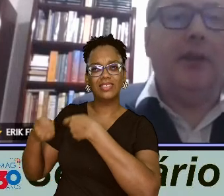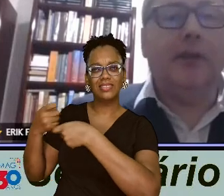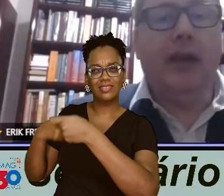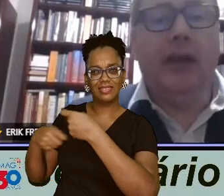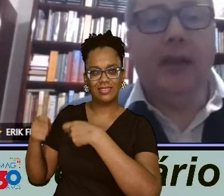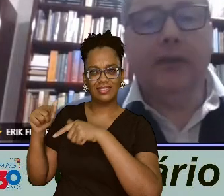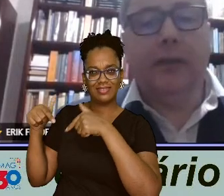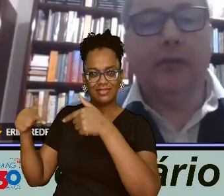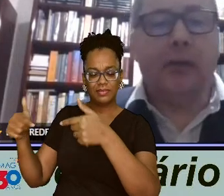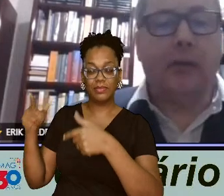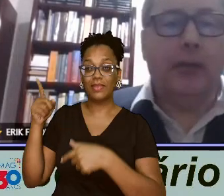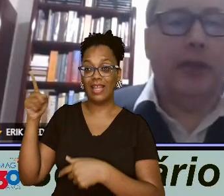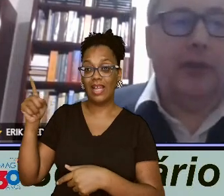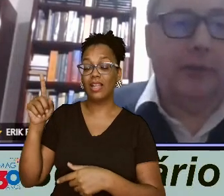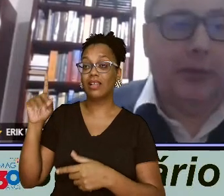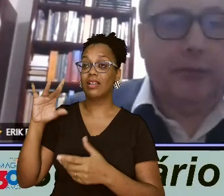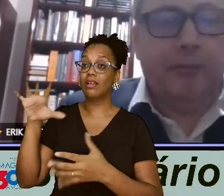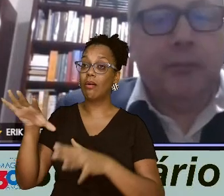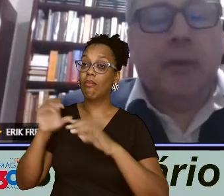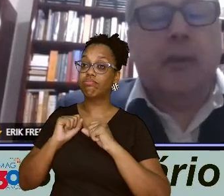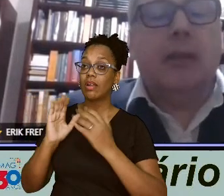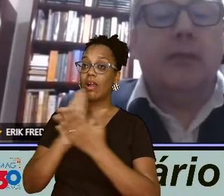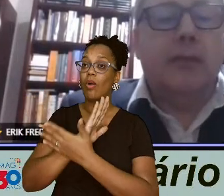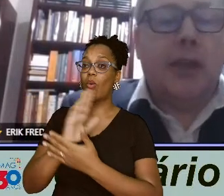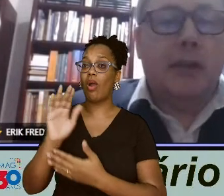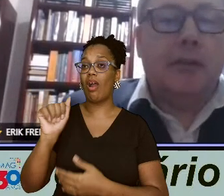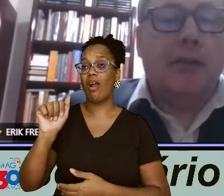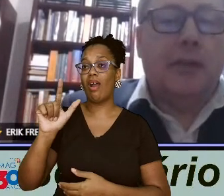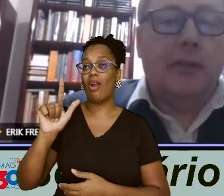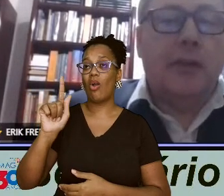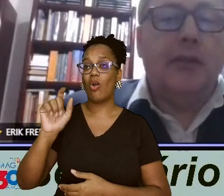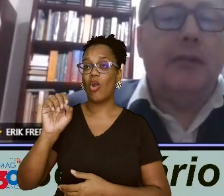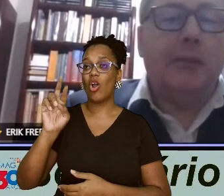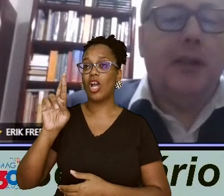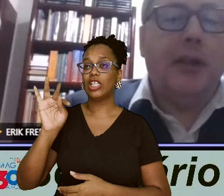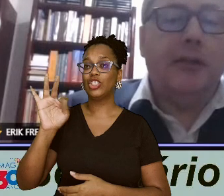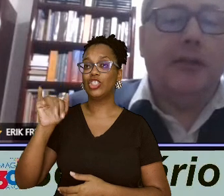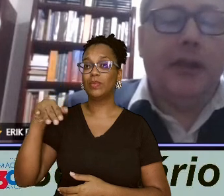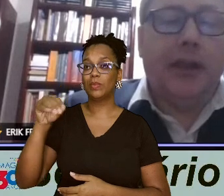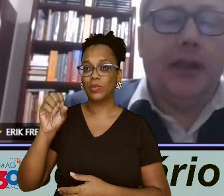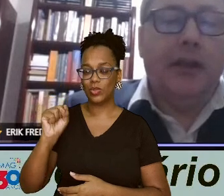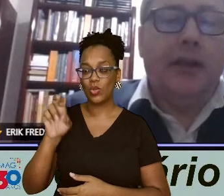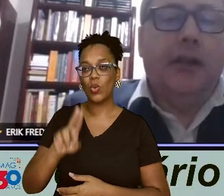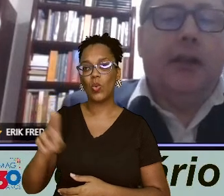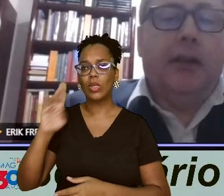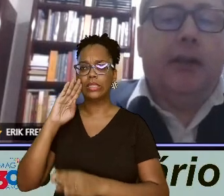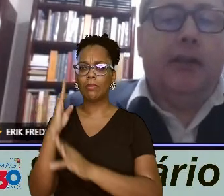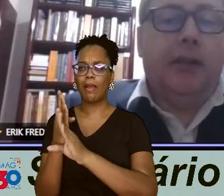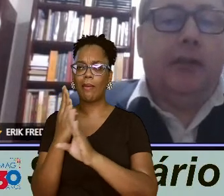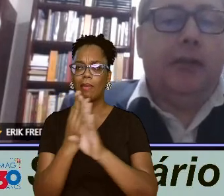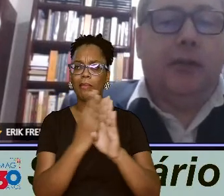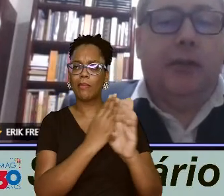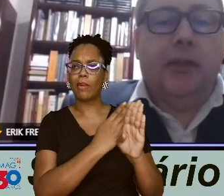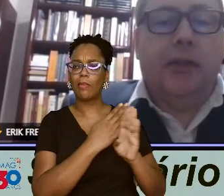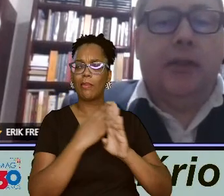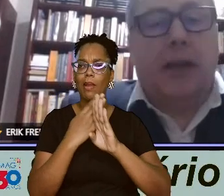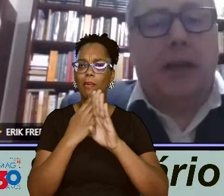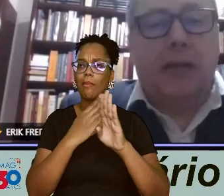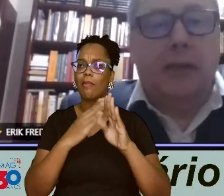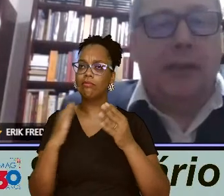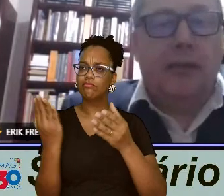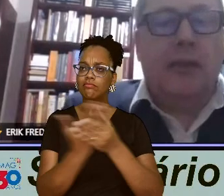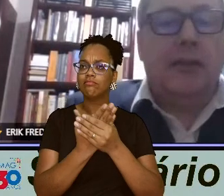execuções. Eles se valeram de alguns algoritmos, e eles usaram esses algoritmos para identificar